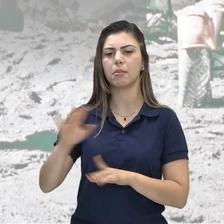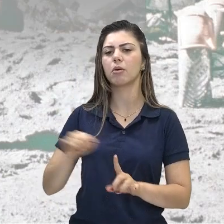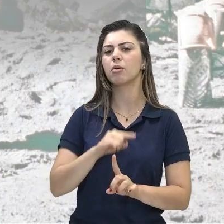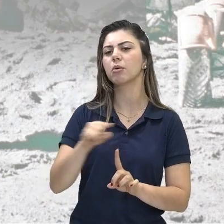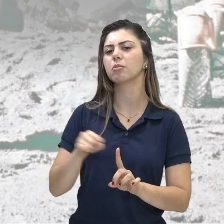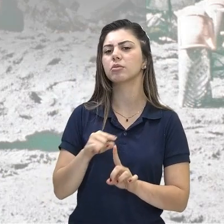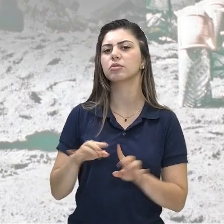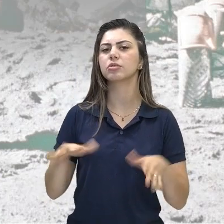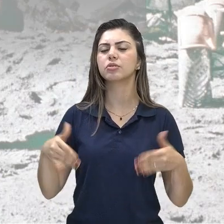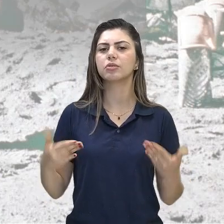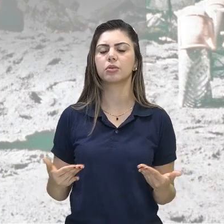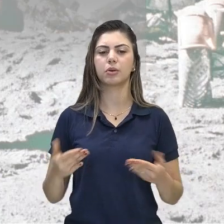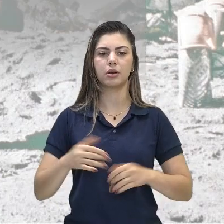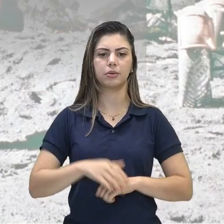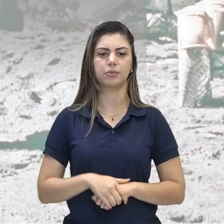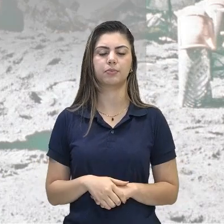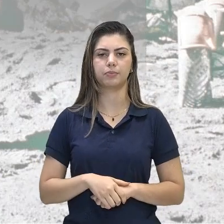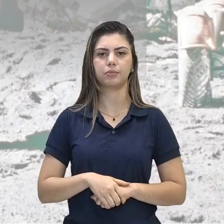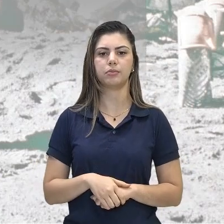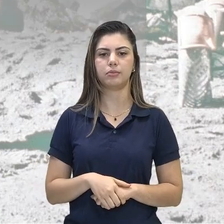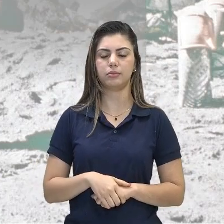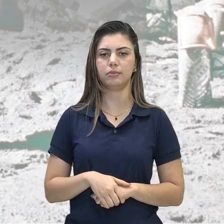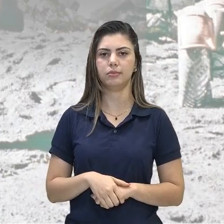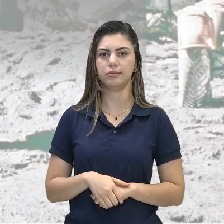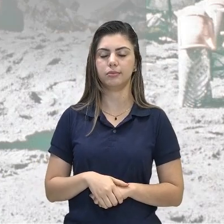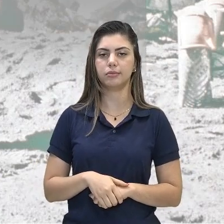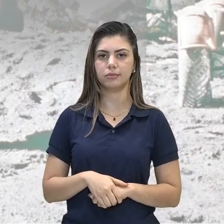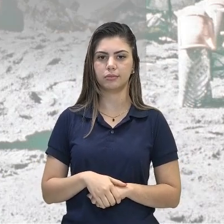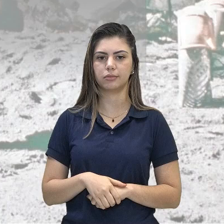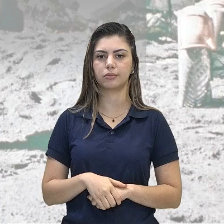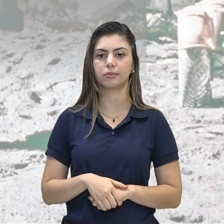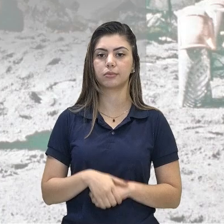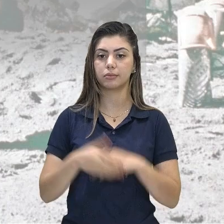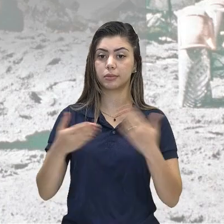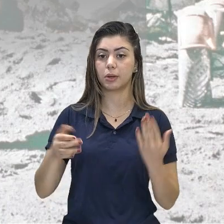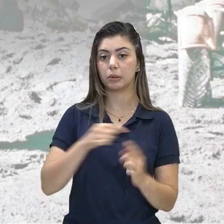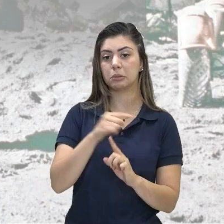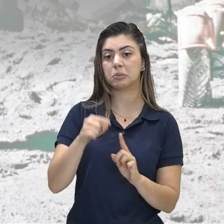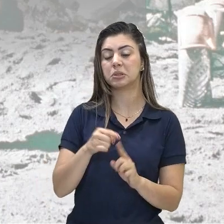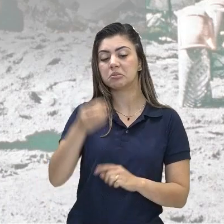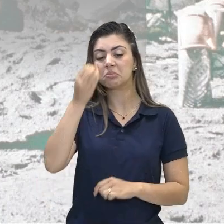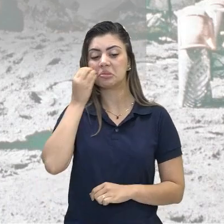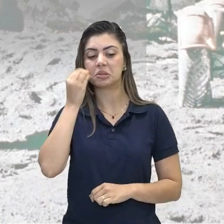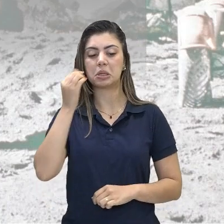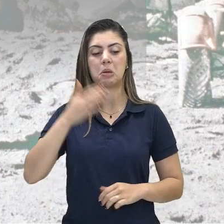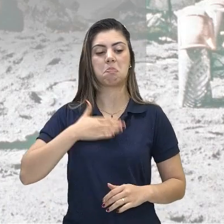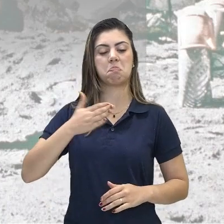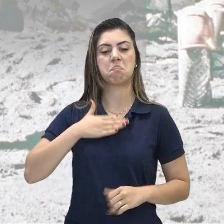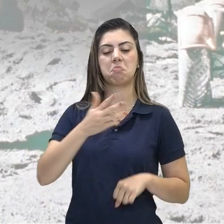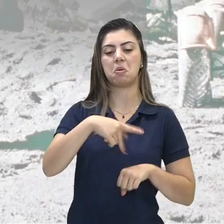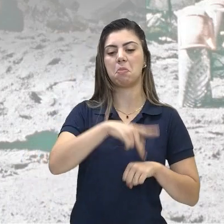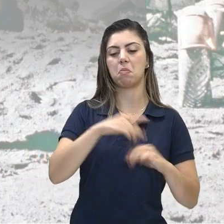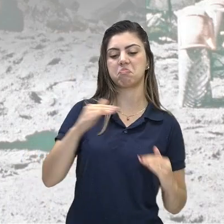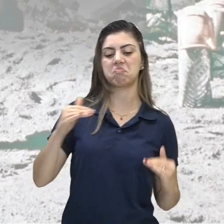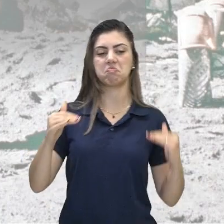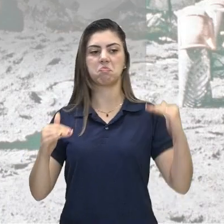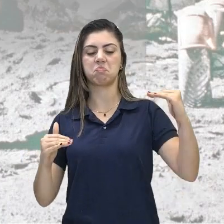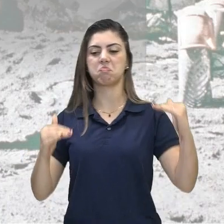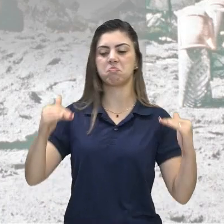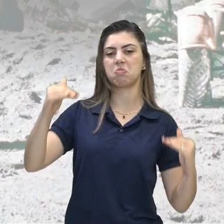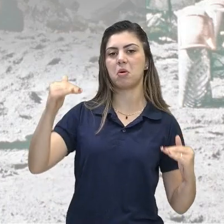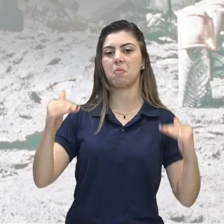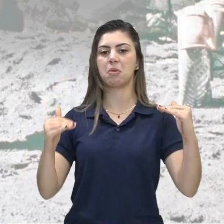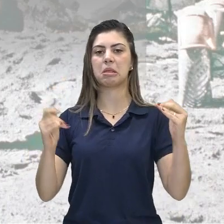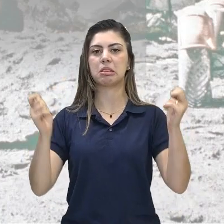objetivo dessa guerra, desse conflito, né? Era demonstrar superioridade na